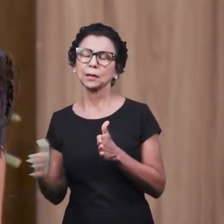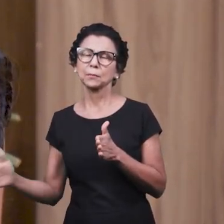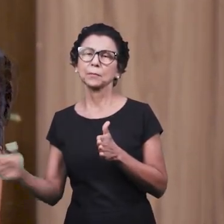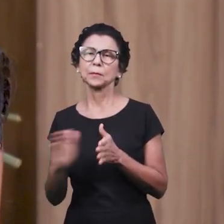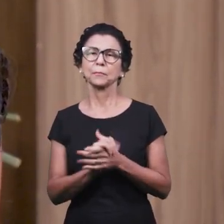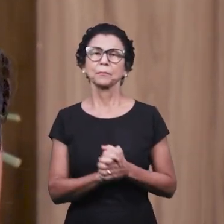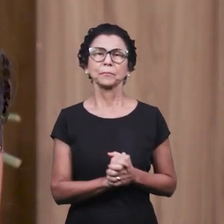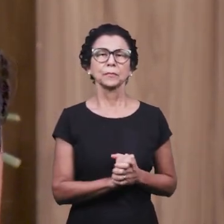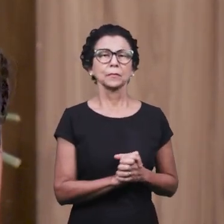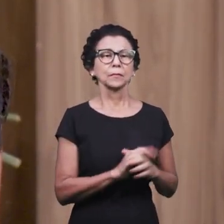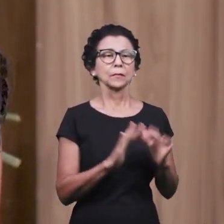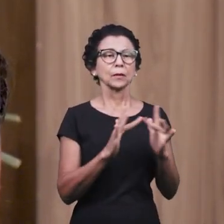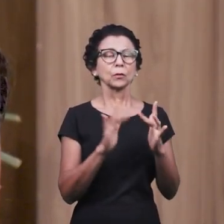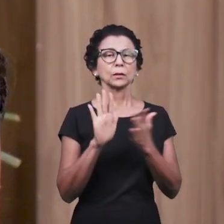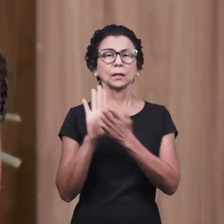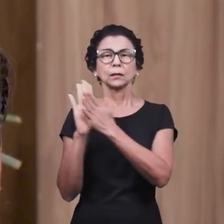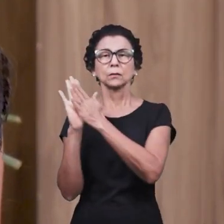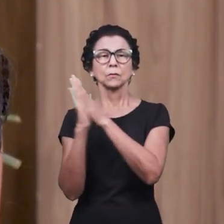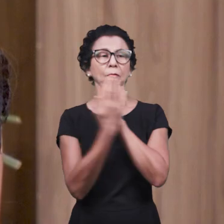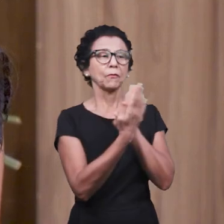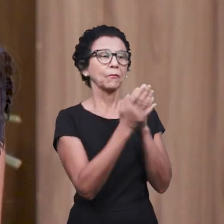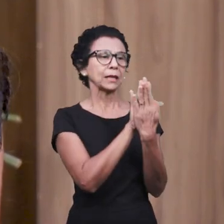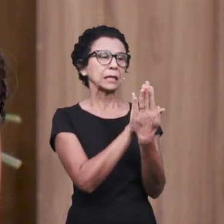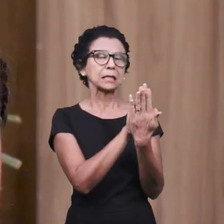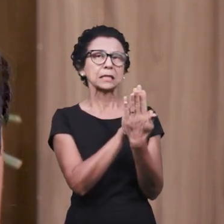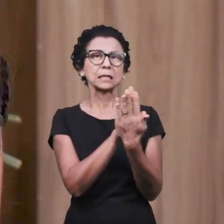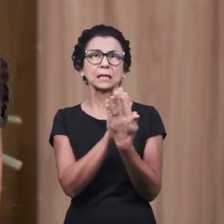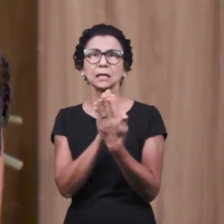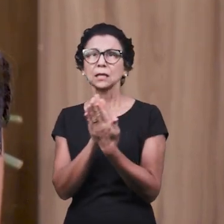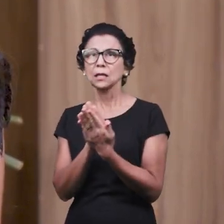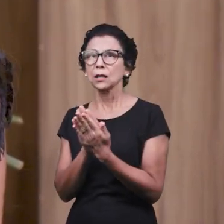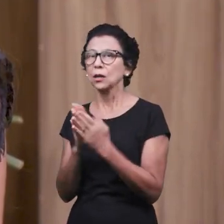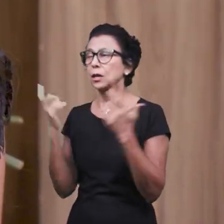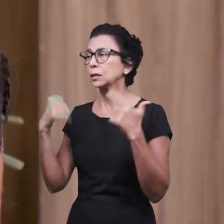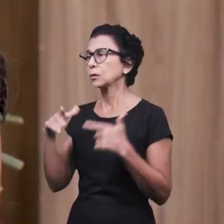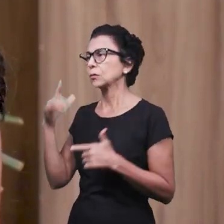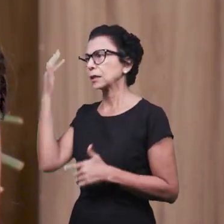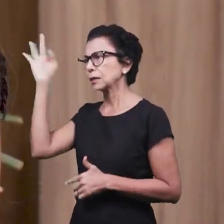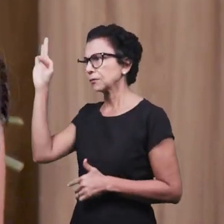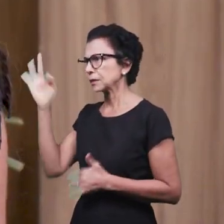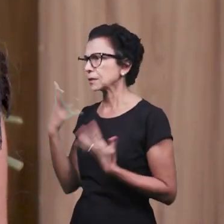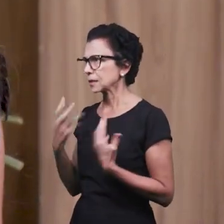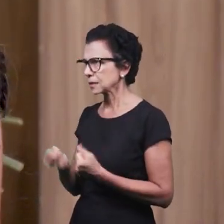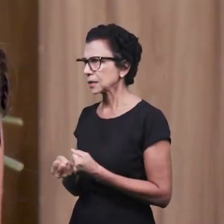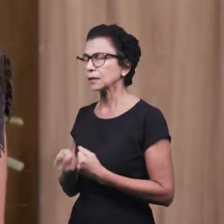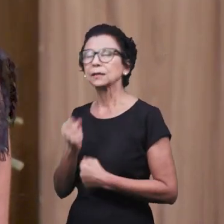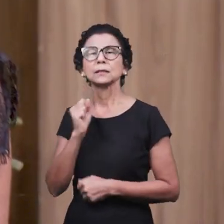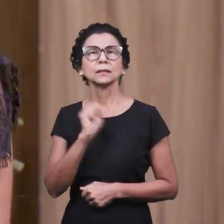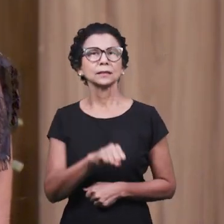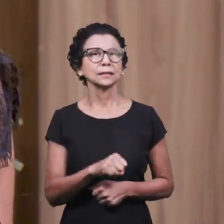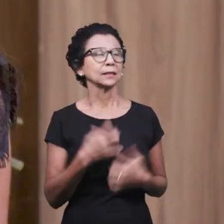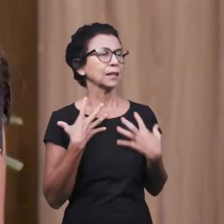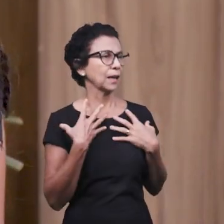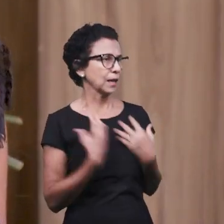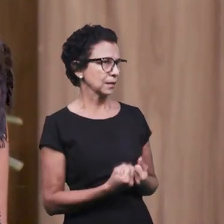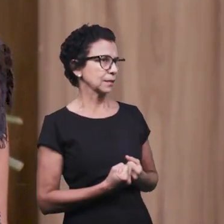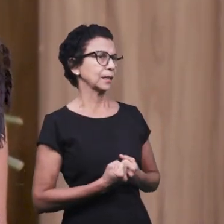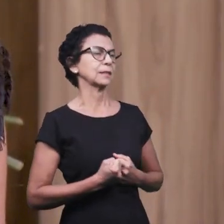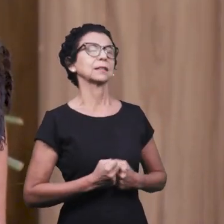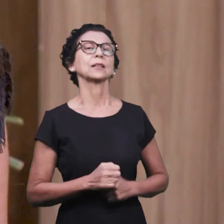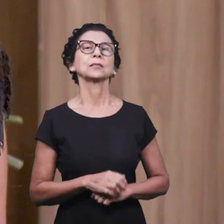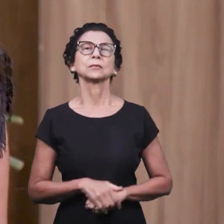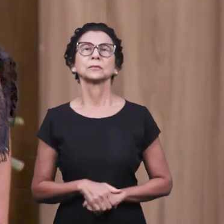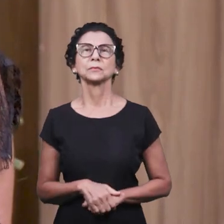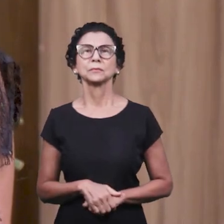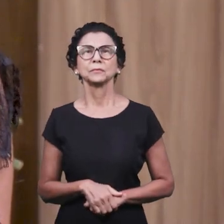ligaram, Vitória, temos um lugar pra França, você aceita? Na hora o Espírito Santo tocou no meu coração, eu falei, aceito. Tomei posse e